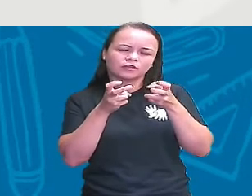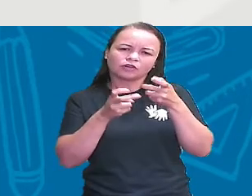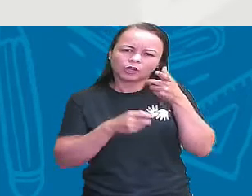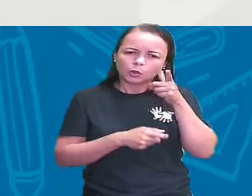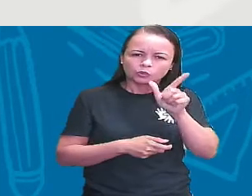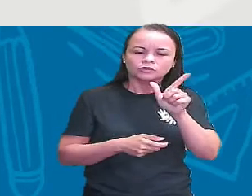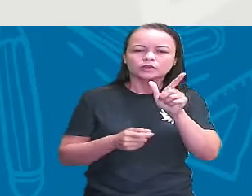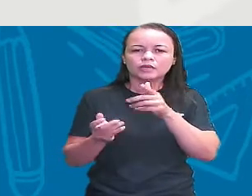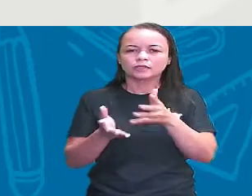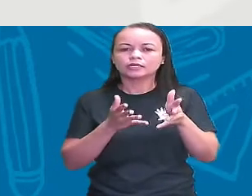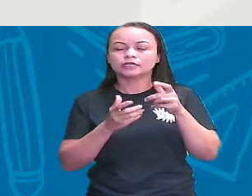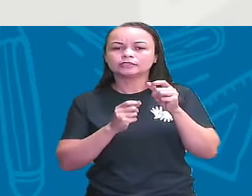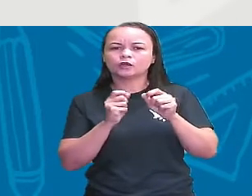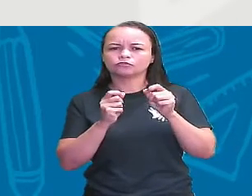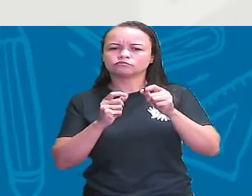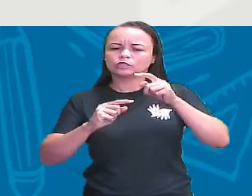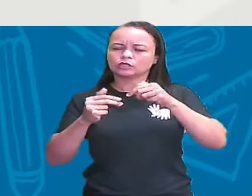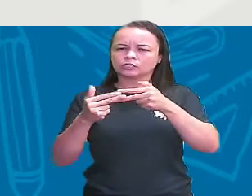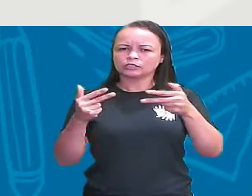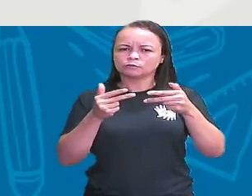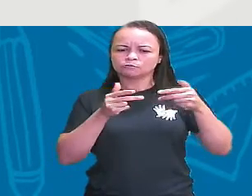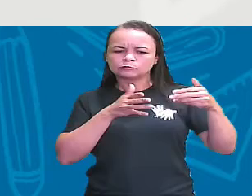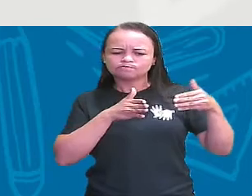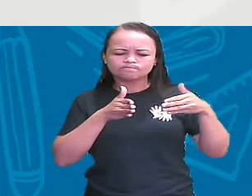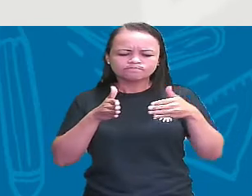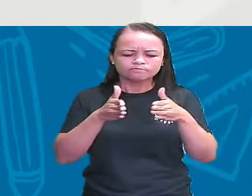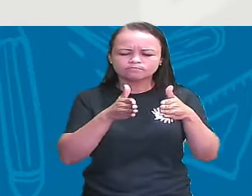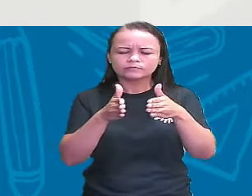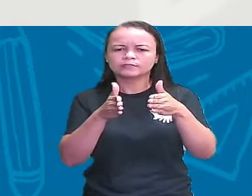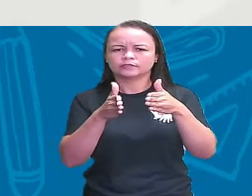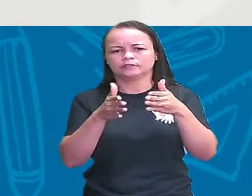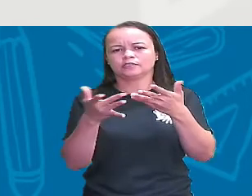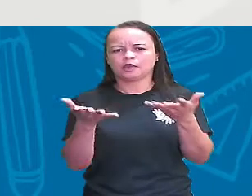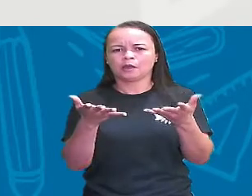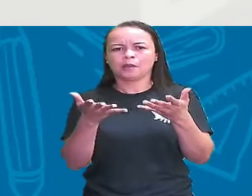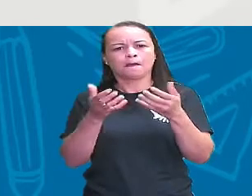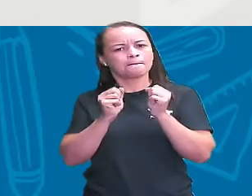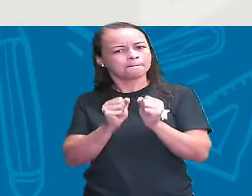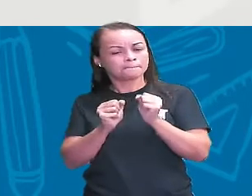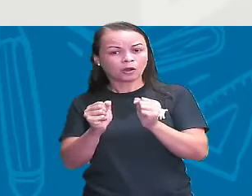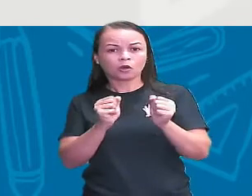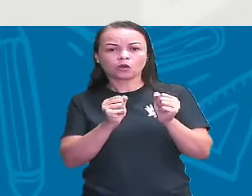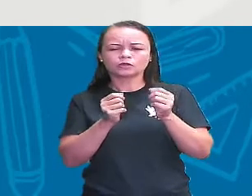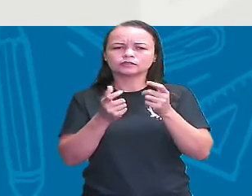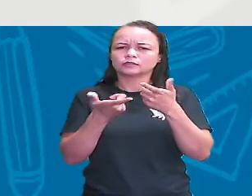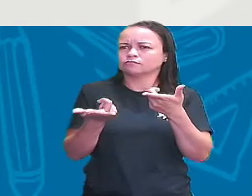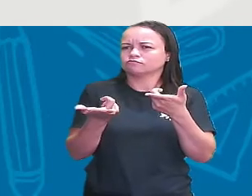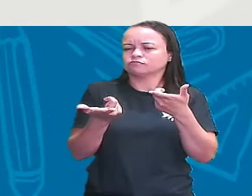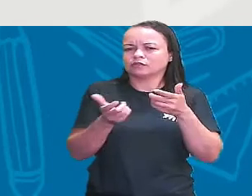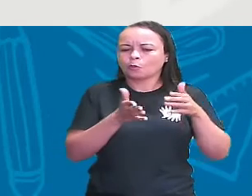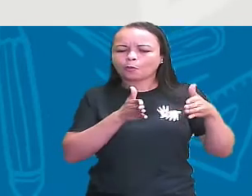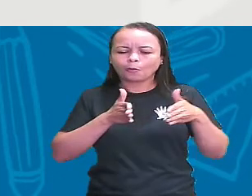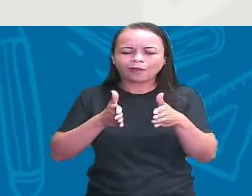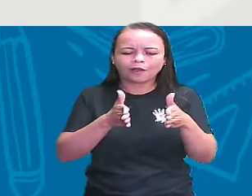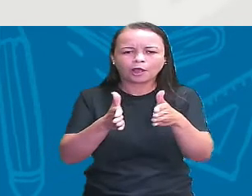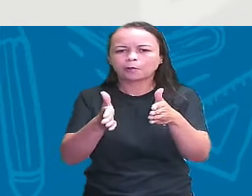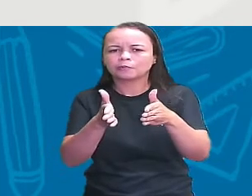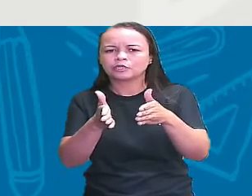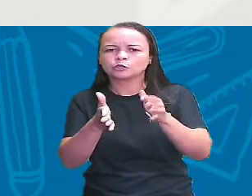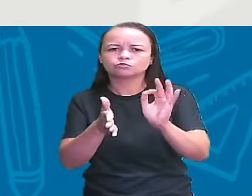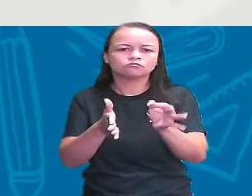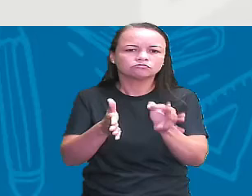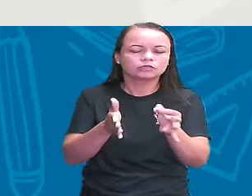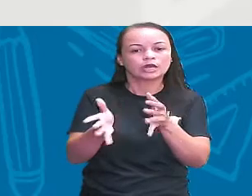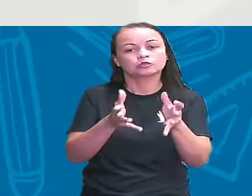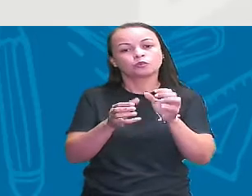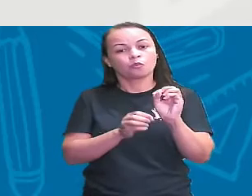tirar como um elemento que possa me guiar, que possa me fazer traçar um caminho, ou que